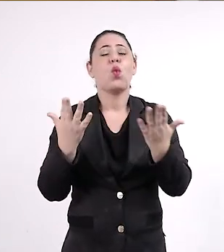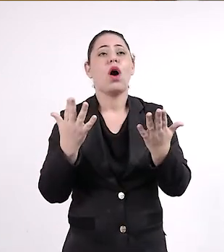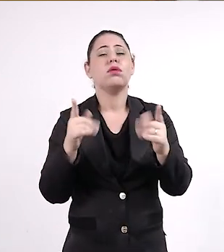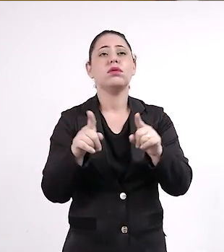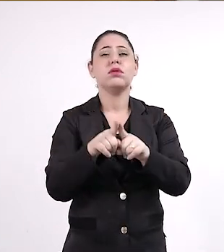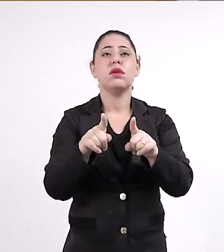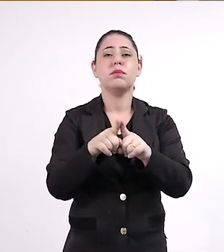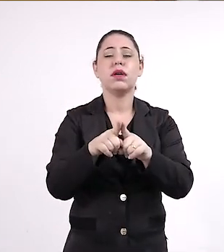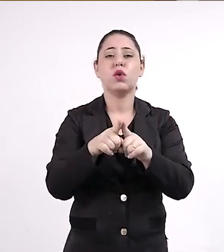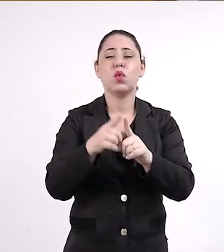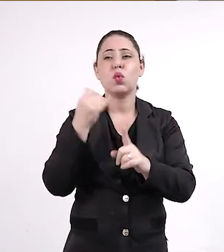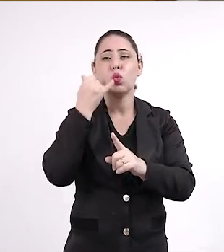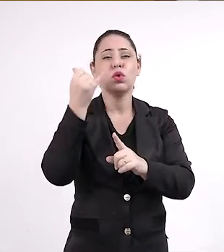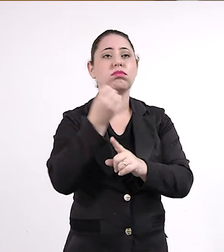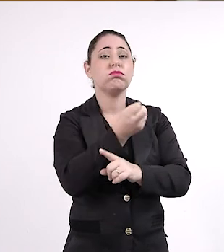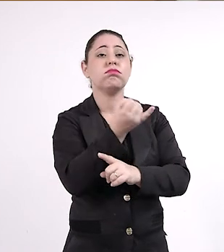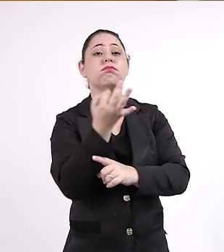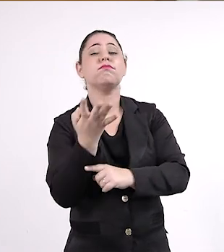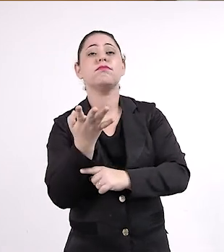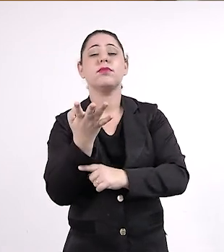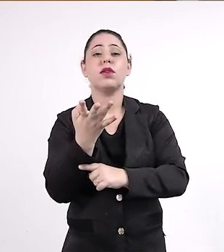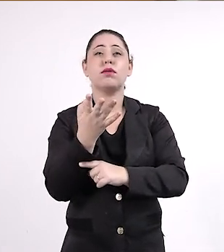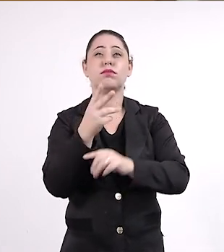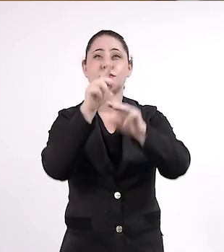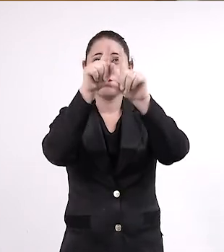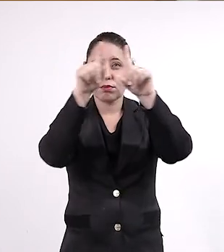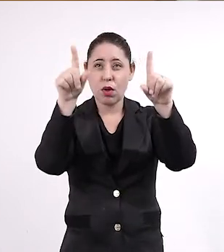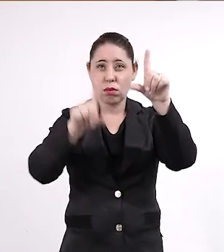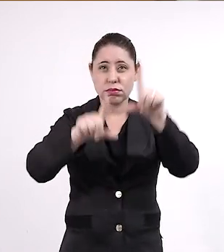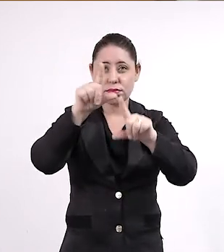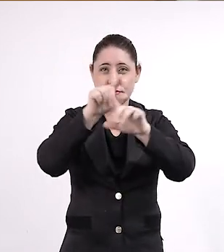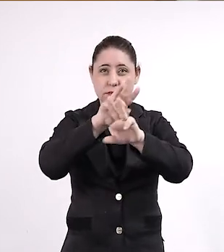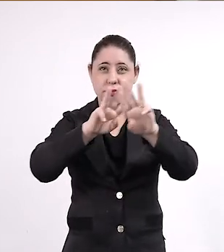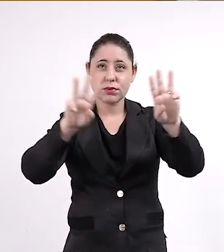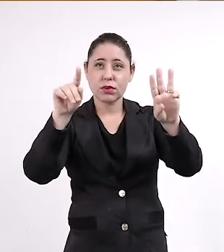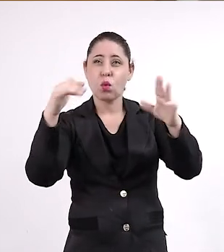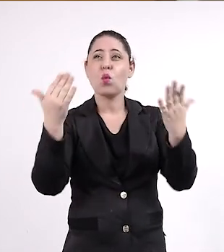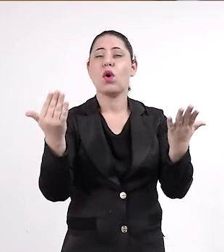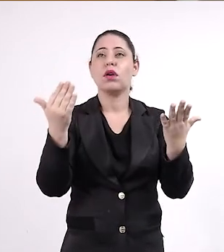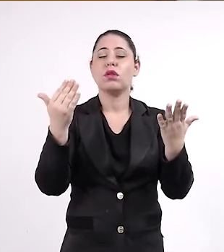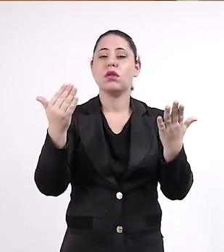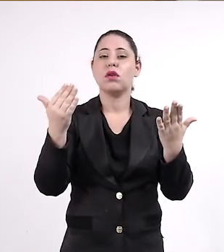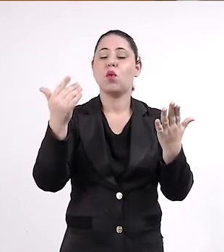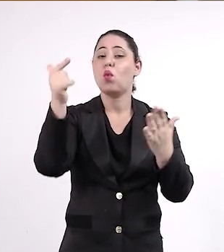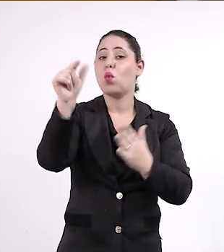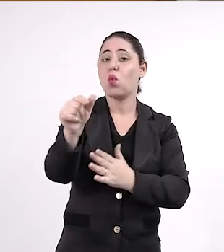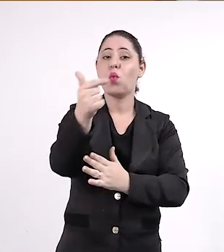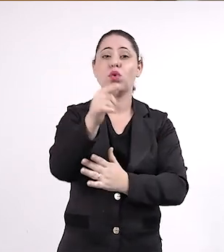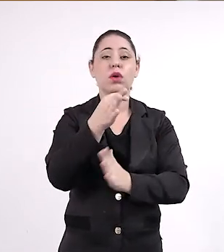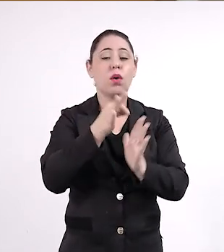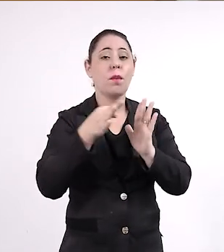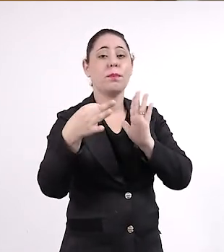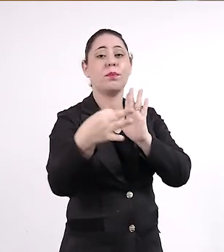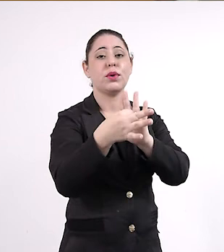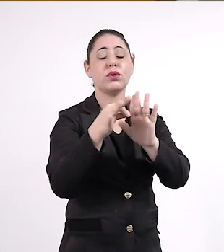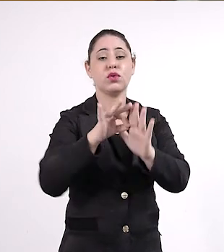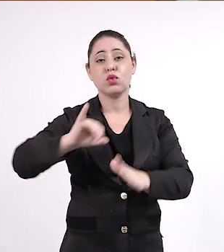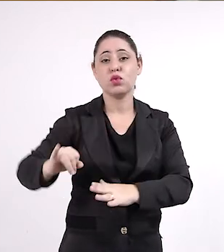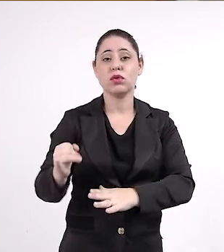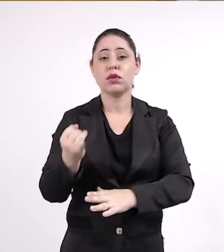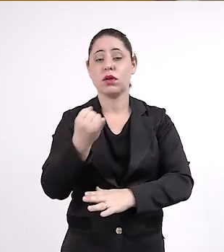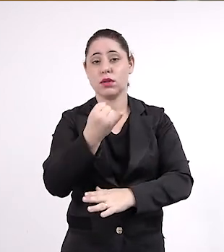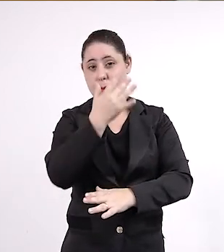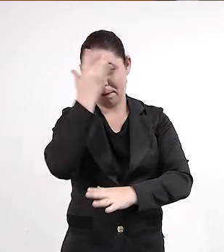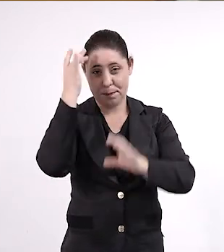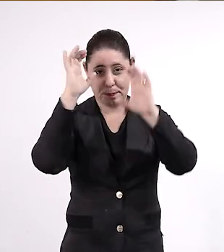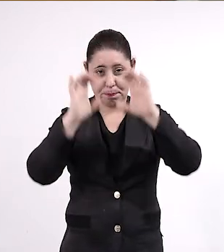canais de comunicação da Defensoria para a gente colocar no vídeo e falar também quais são as outras oportunidades que